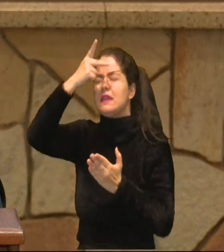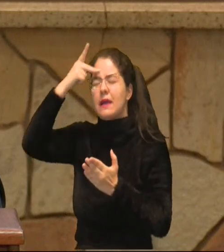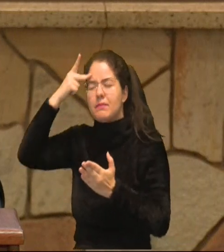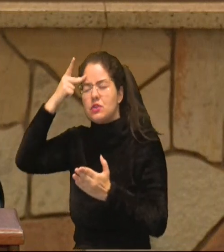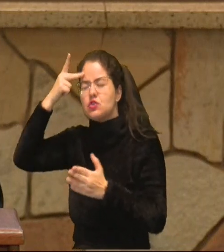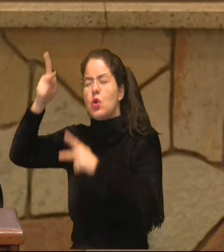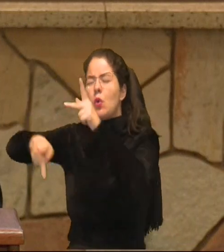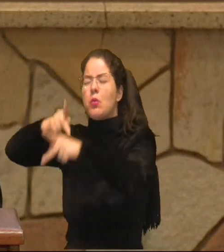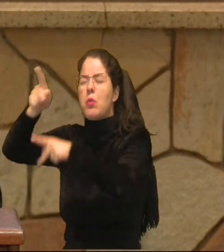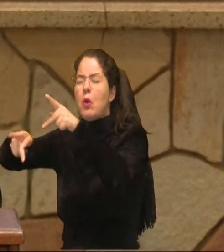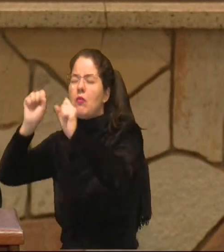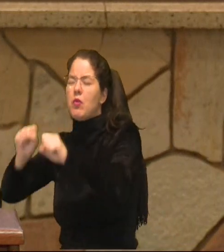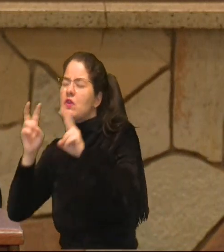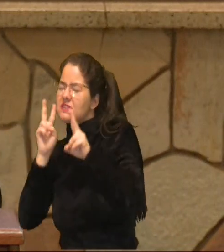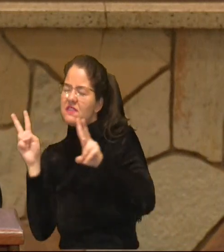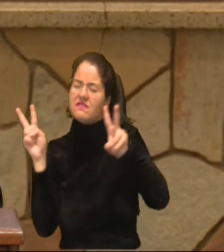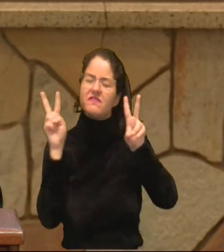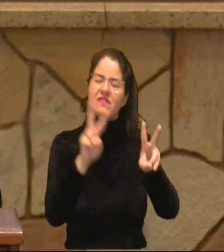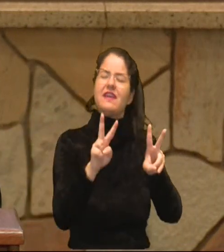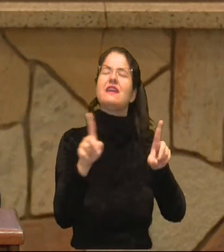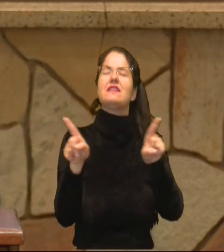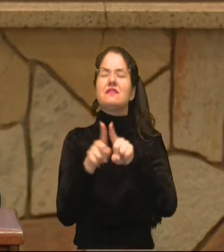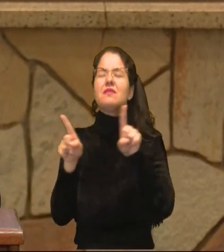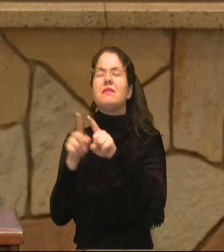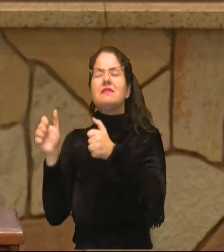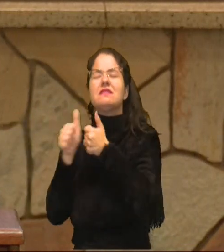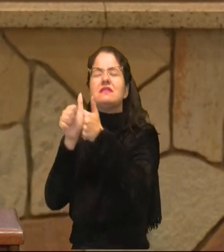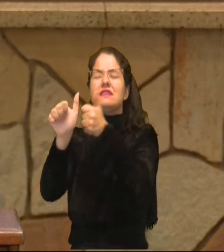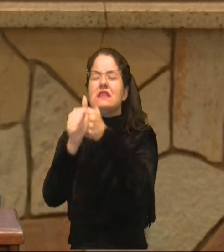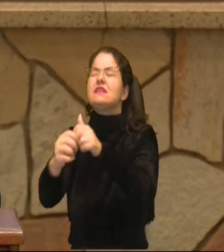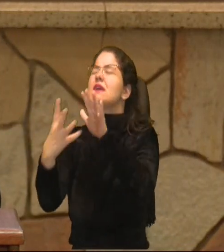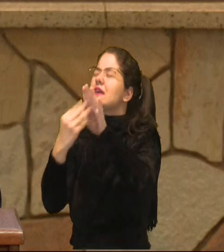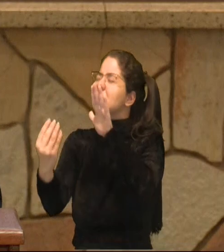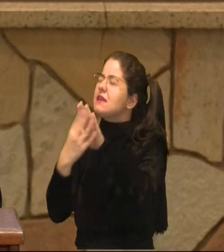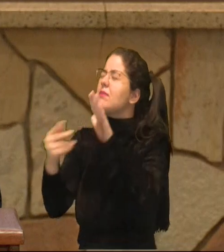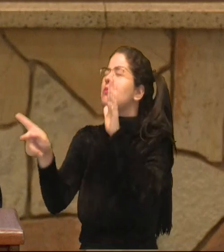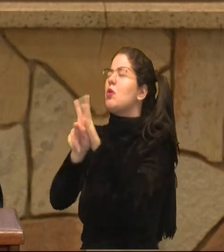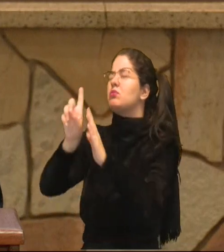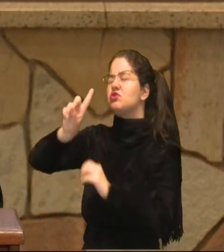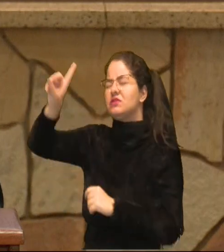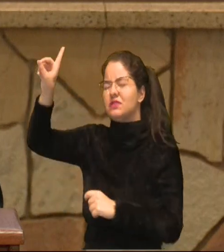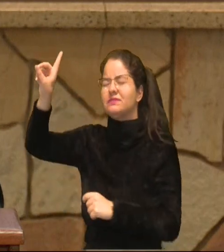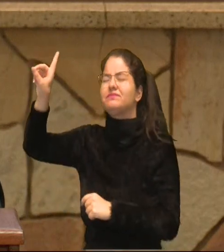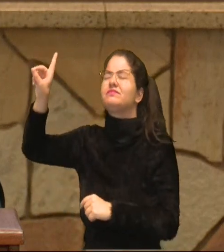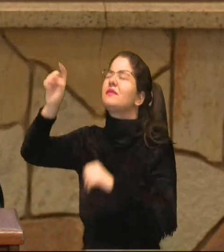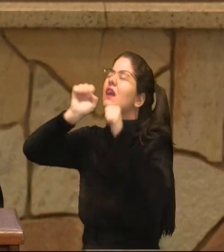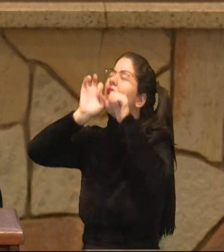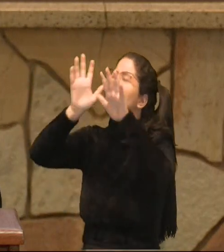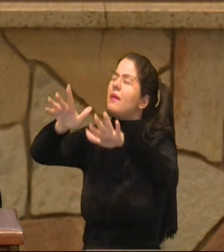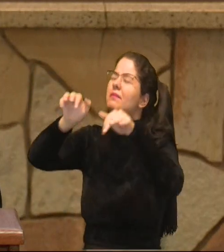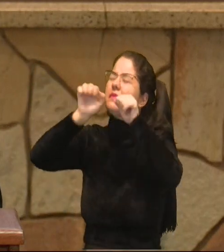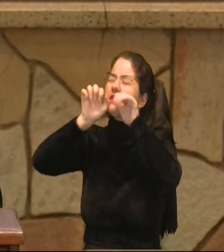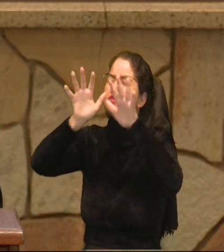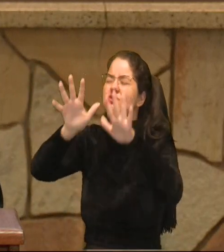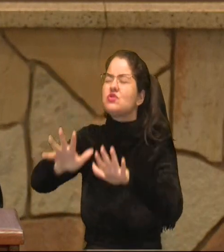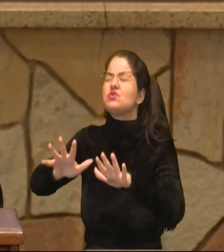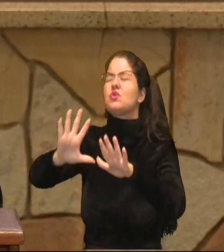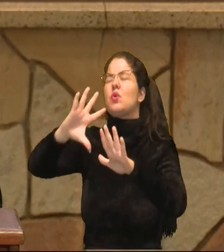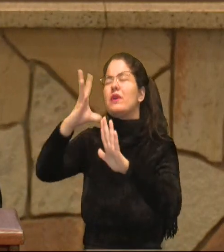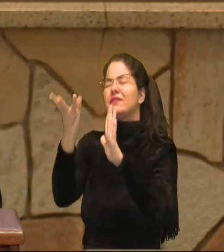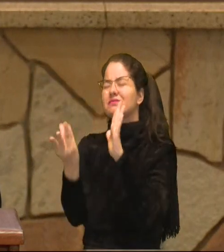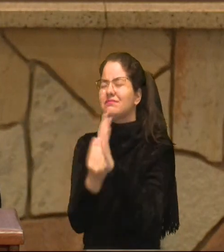do Evangelho, conduzir da melhor forma possível, Senhor Deus, esta nação. Nos abençoa como igreja para